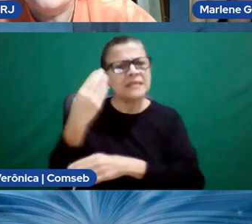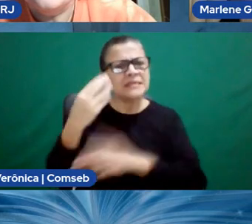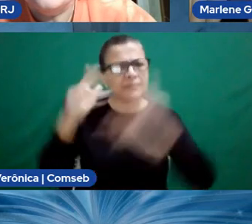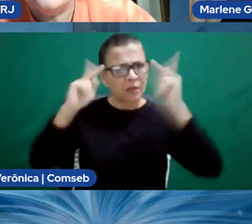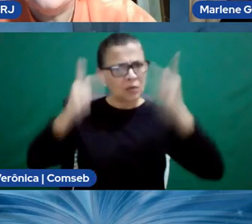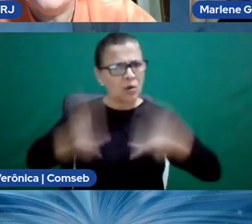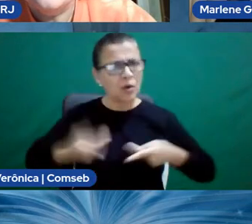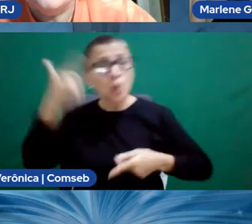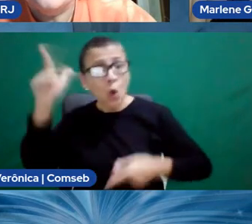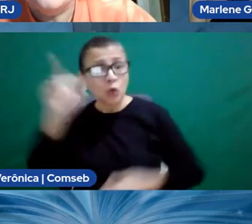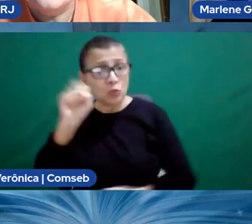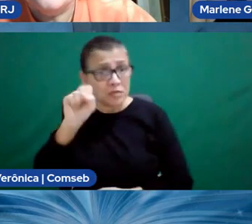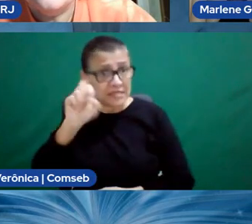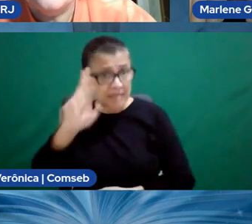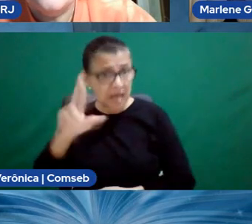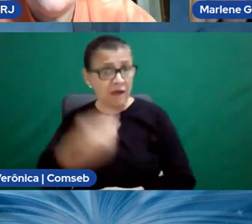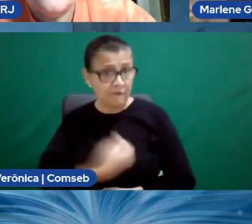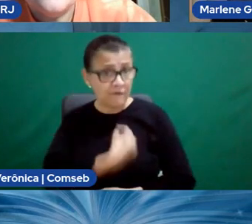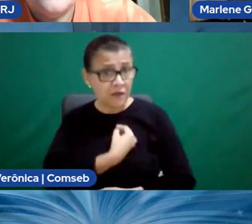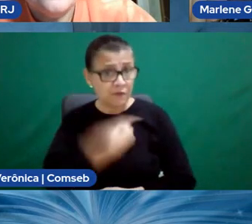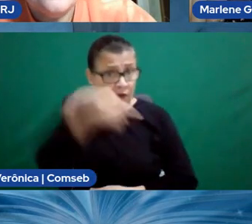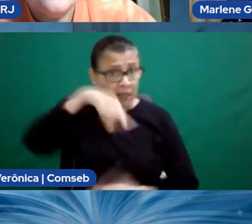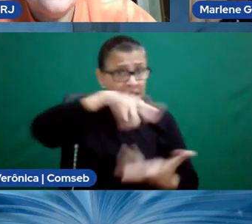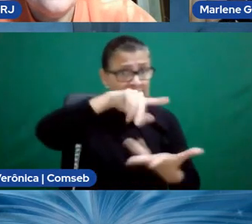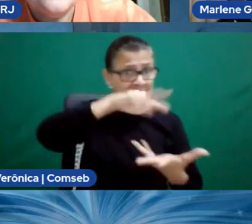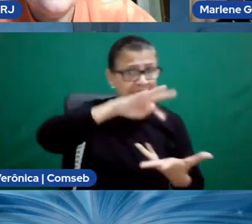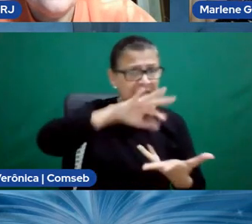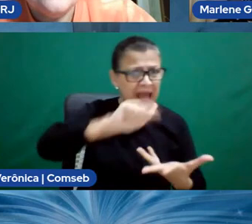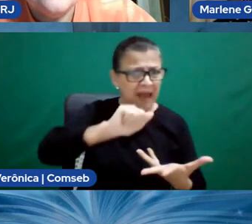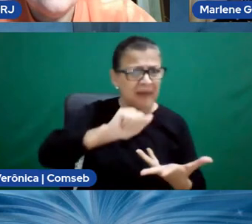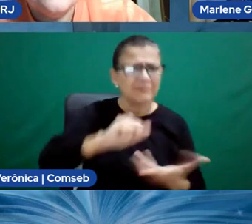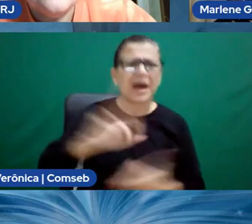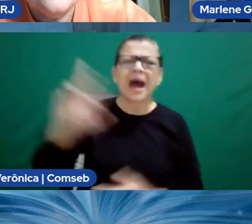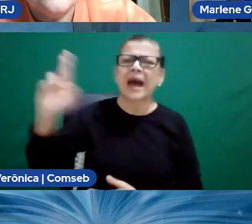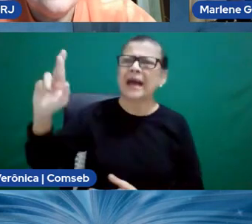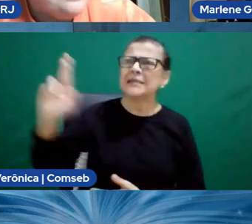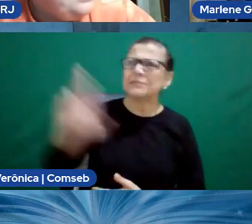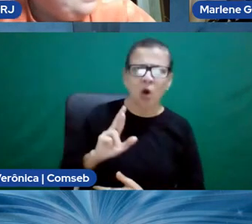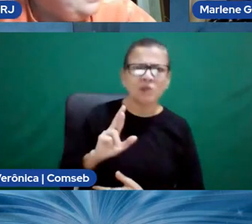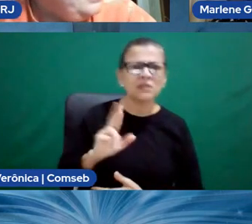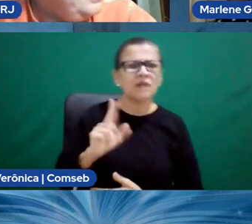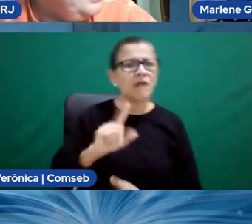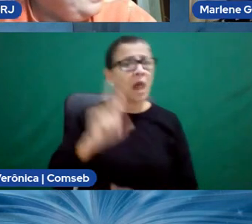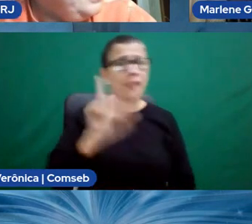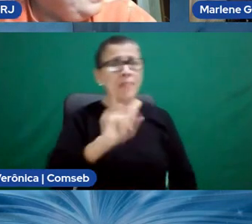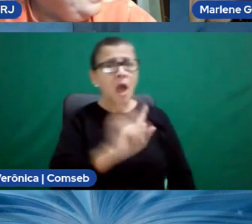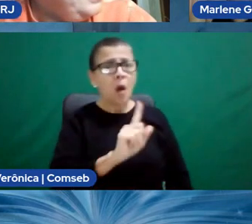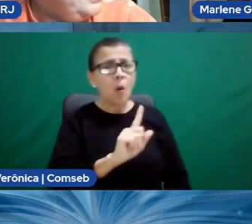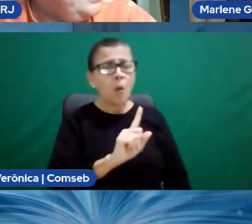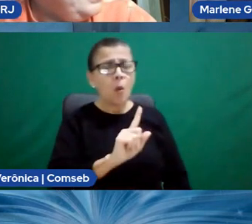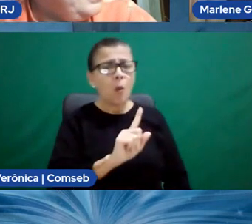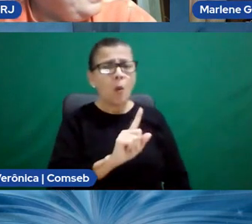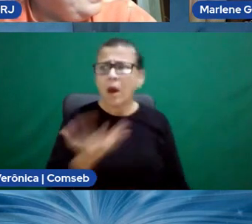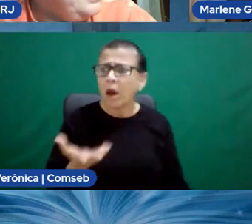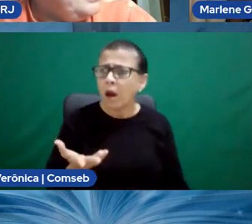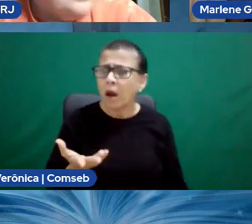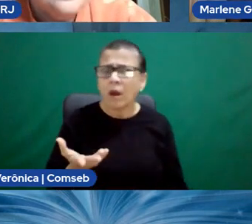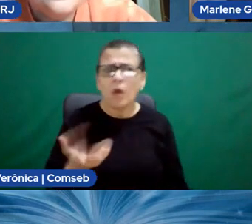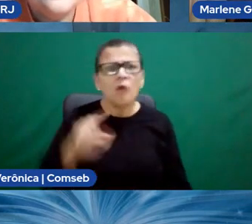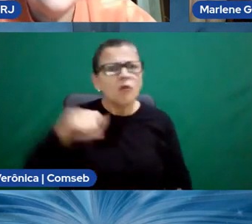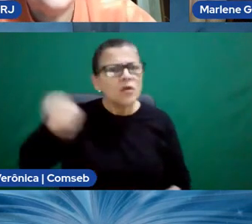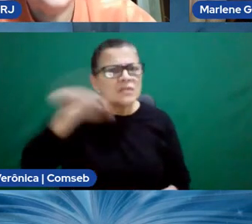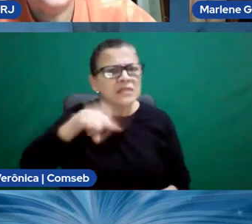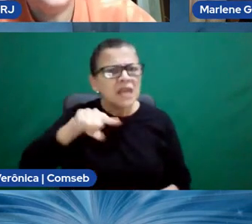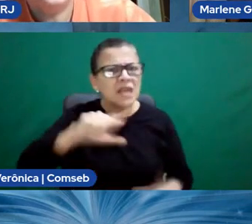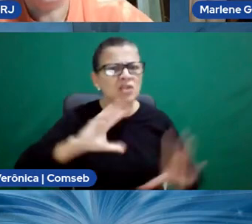a resposta, assim, parece um pouco desconcertante. Não, a resposta é não. Todos os vossos cálculos são